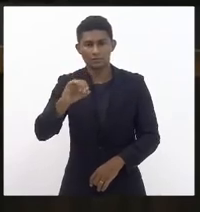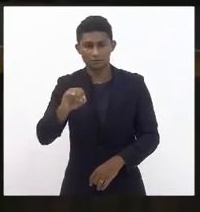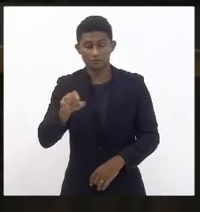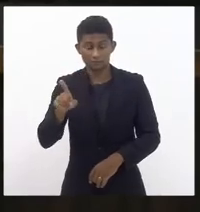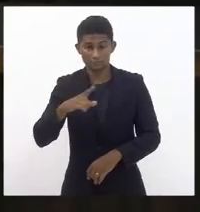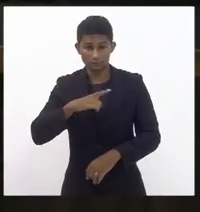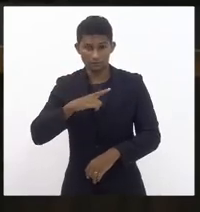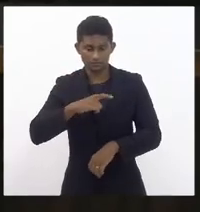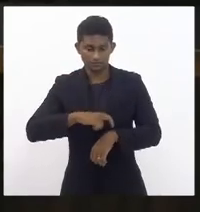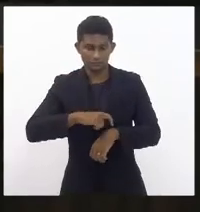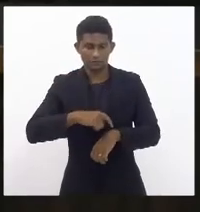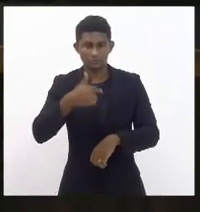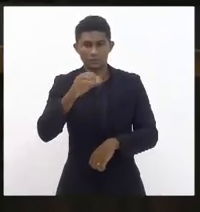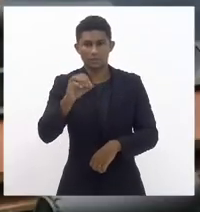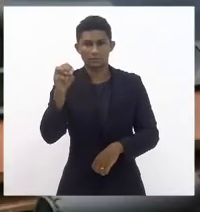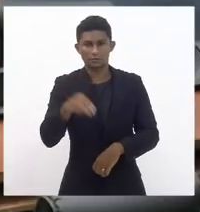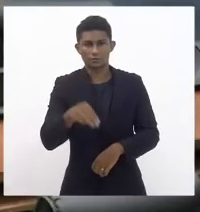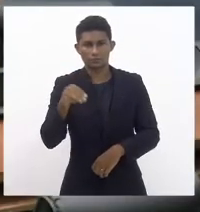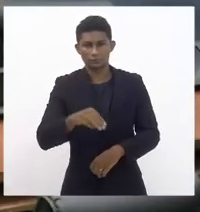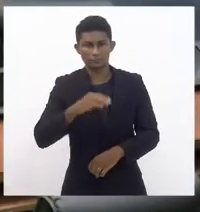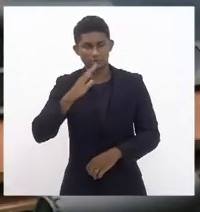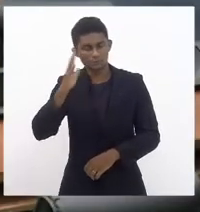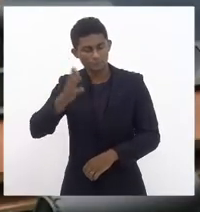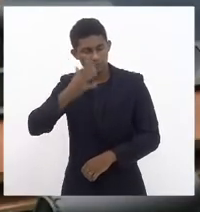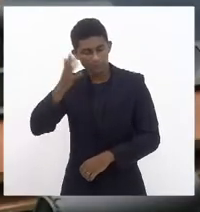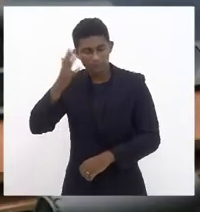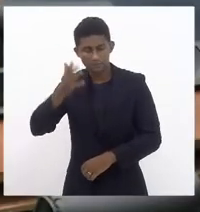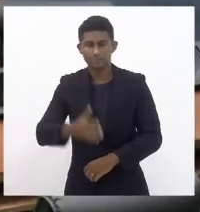excelência tem 10 minutos para sua manifestação